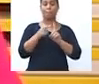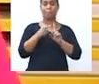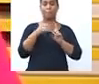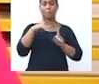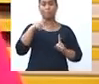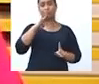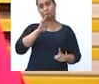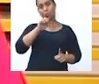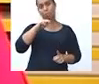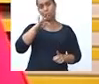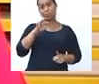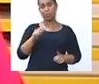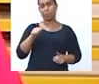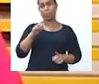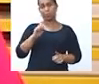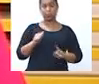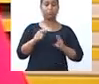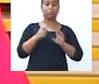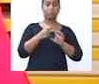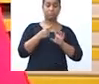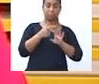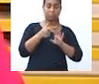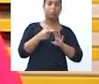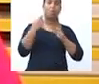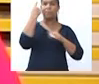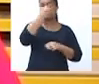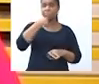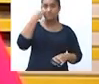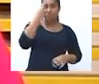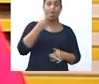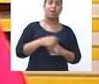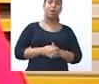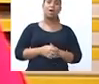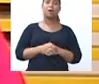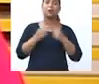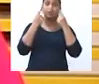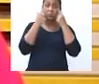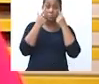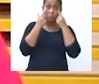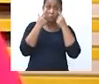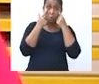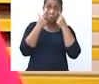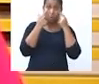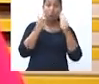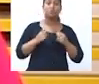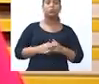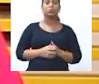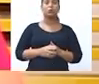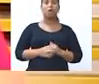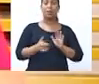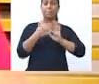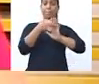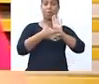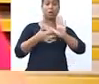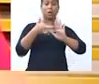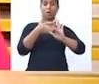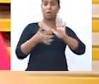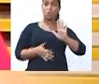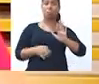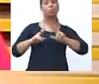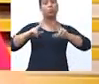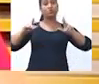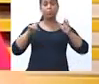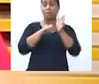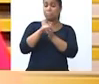elas? Impressão digital, face, a íris, a palma da mão. Então, tem